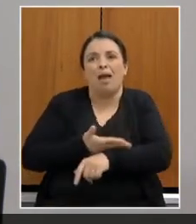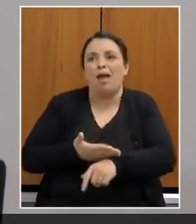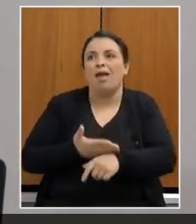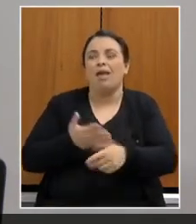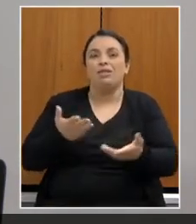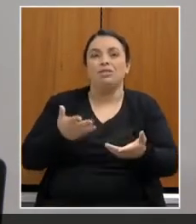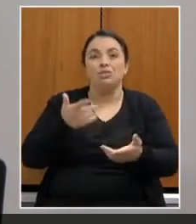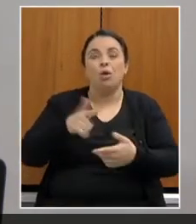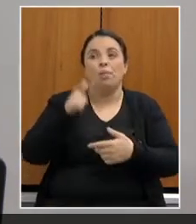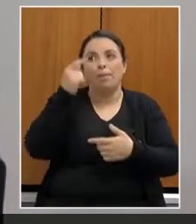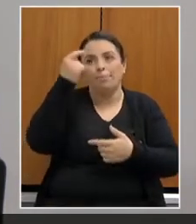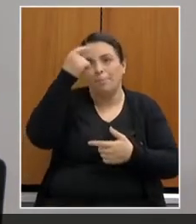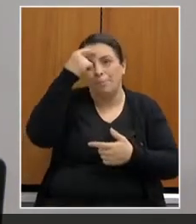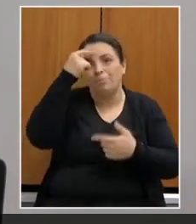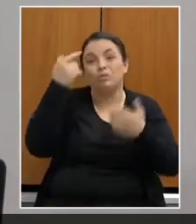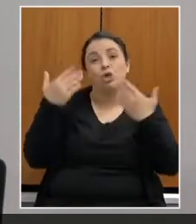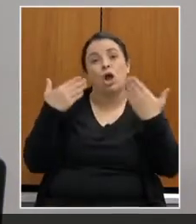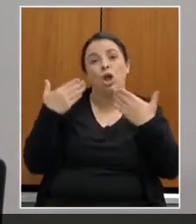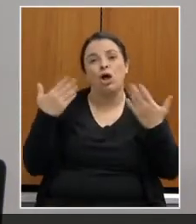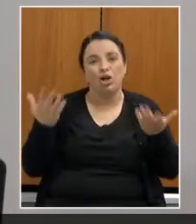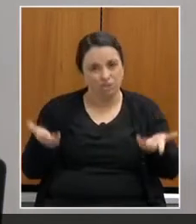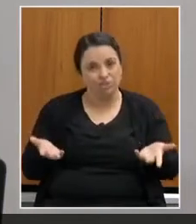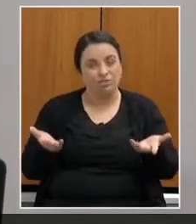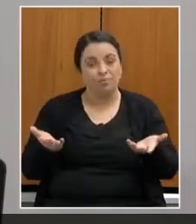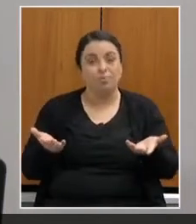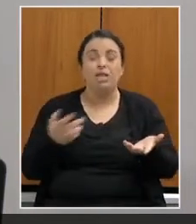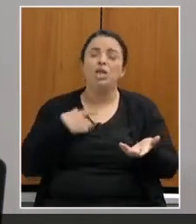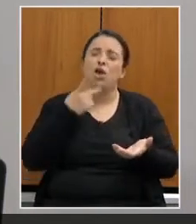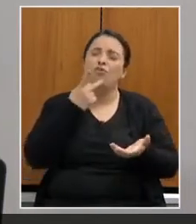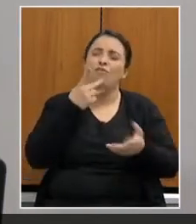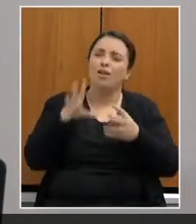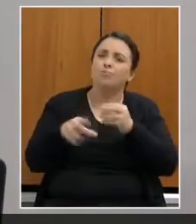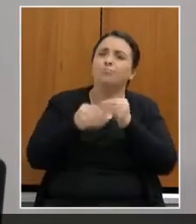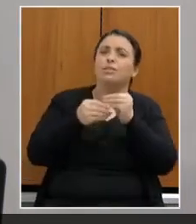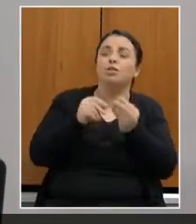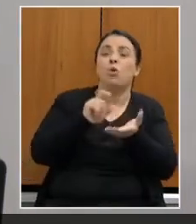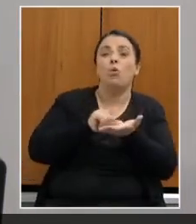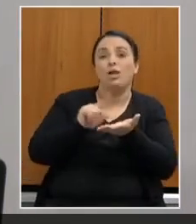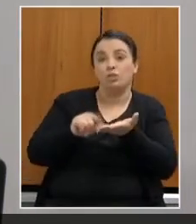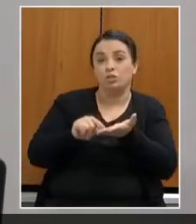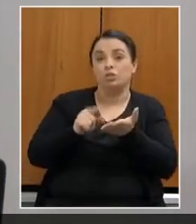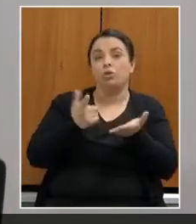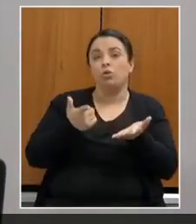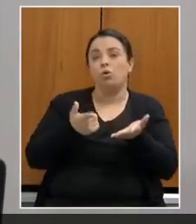quero até citar aqui um artigo que eu estava lendo hoje,